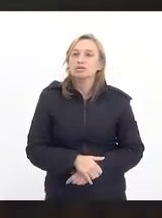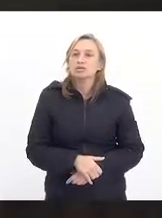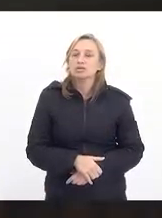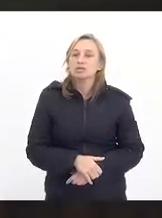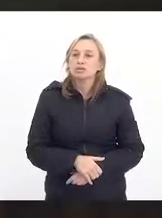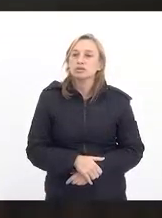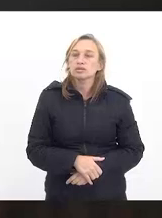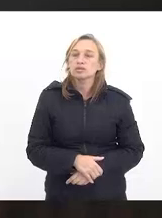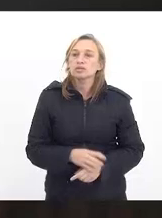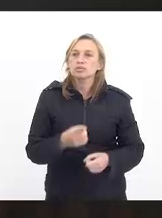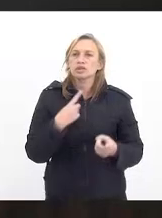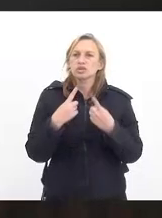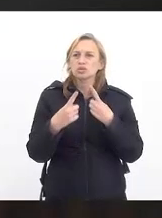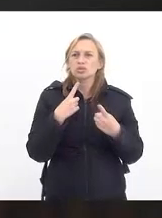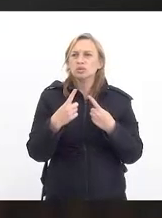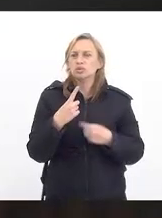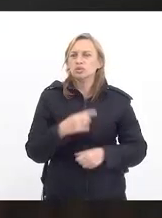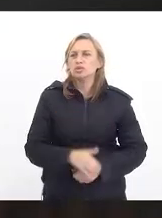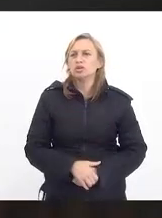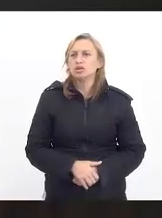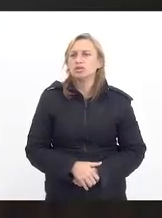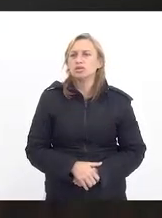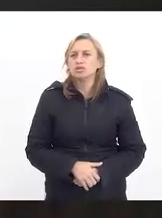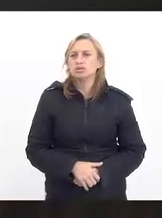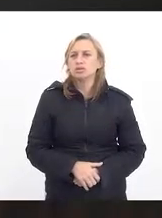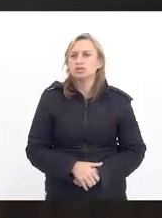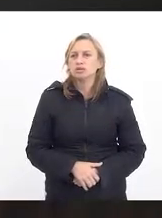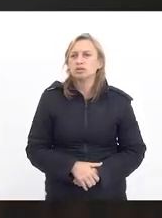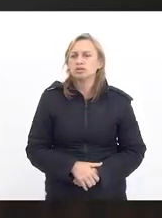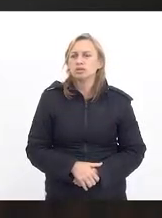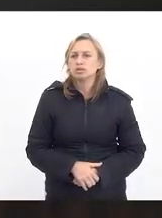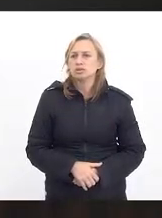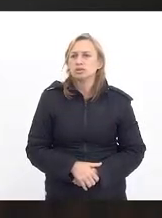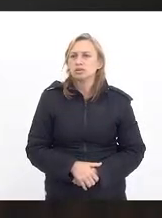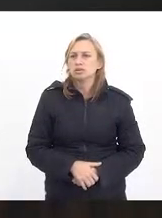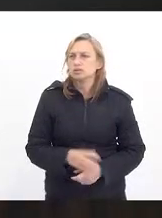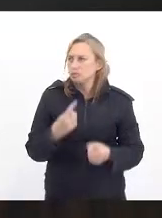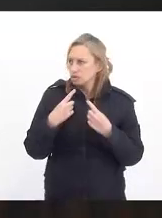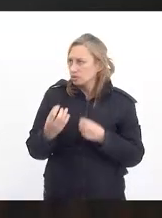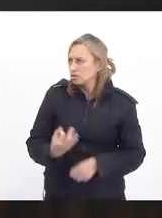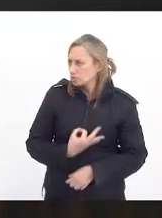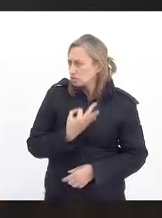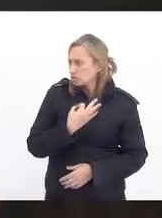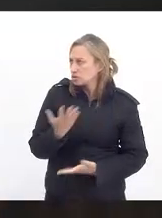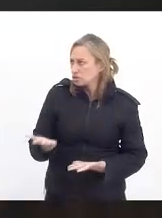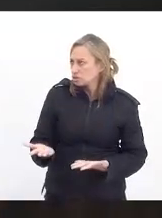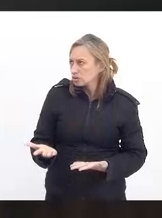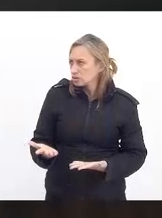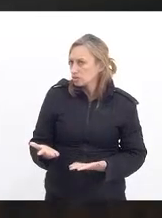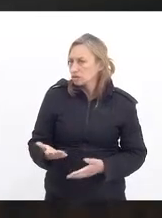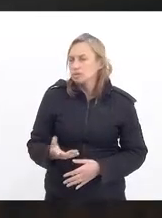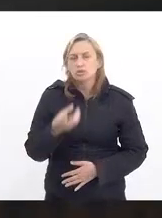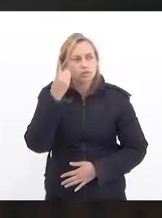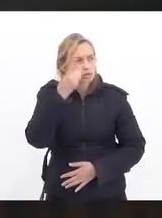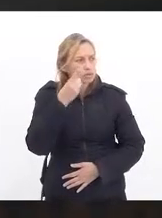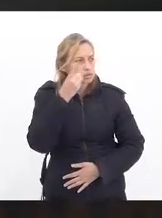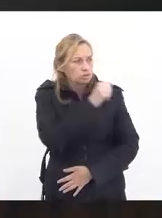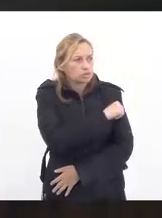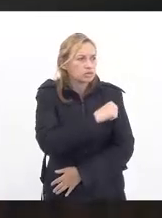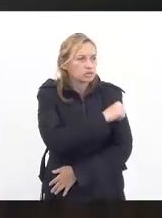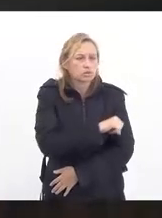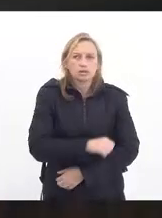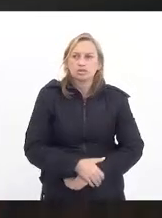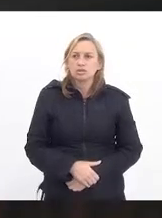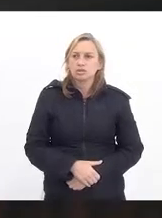e e essa essa medalha você nem sequer discutir para discutir a deputada enfermeira